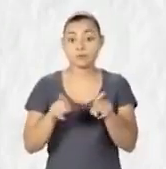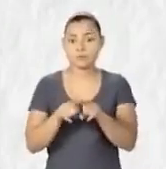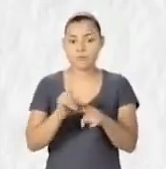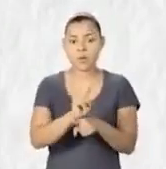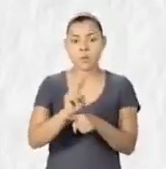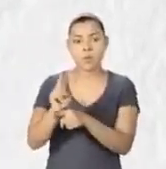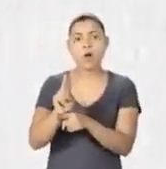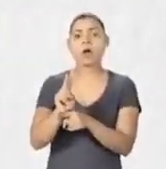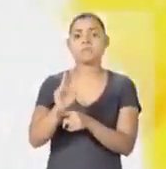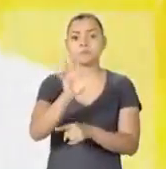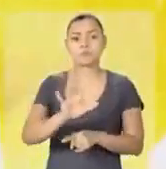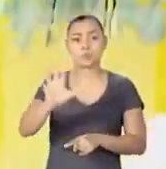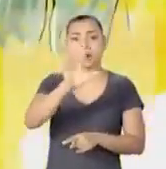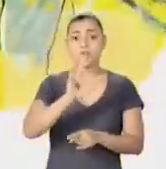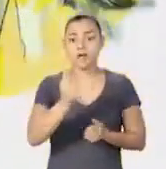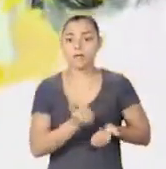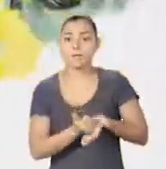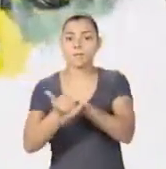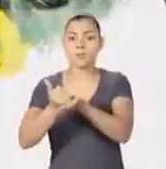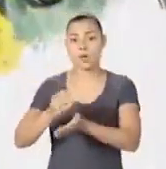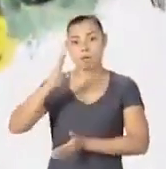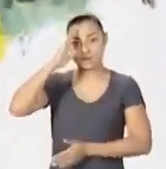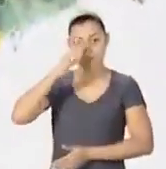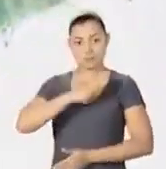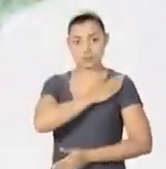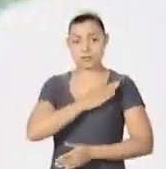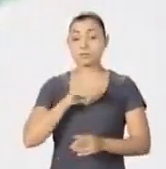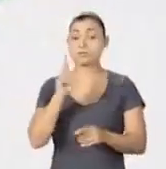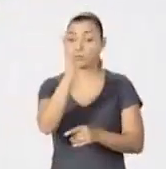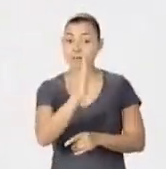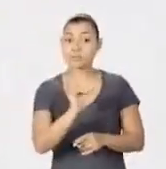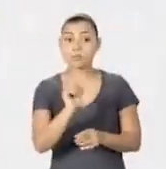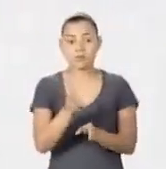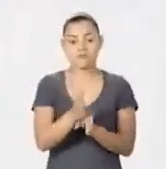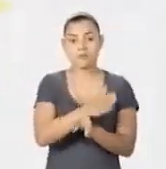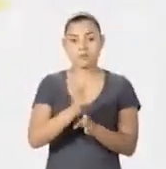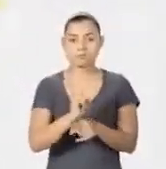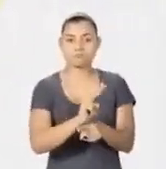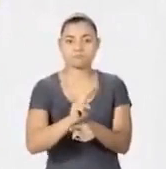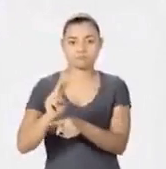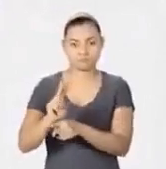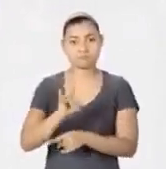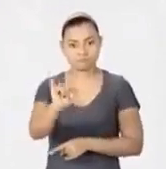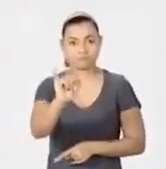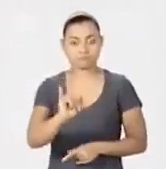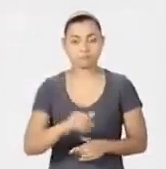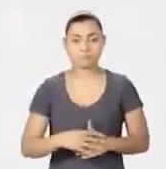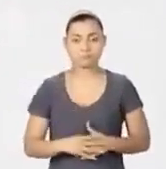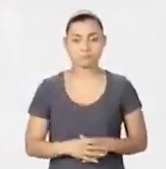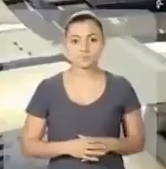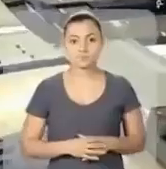A Guarda Nacional também auxiliará o Exército Brasileiro na vigilância de nossas fronteiras.